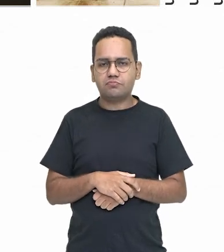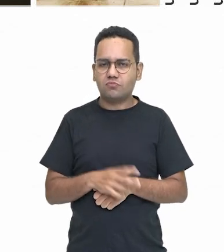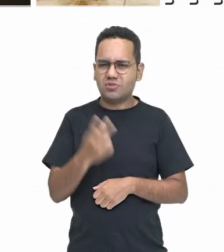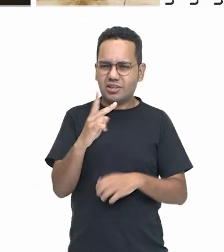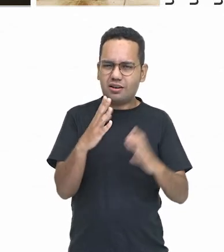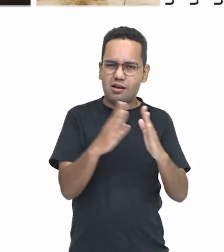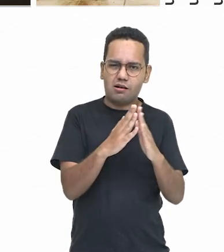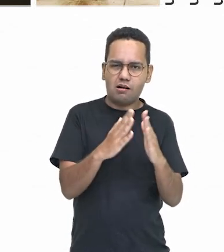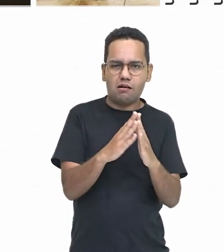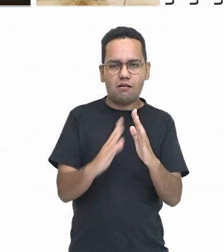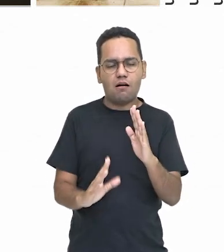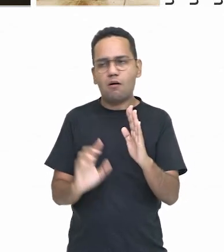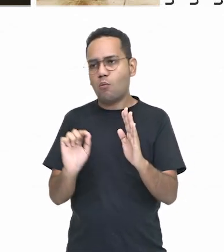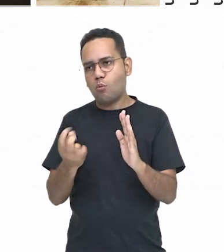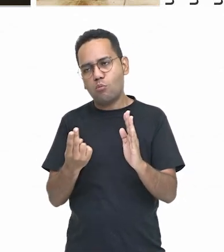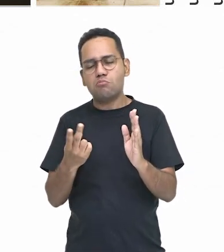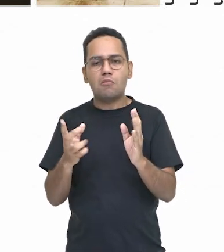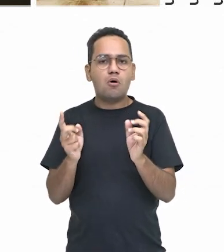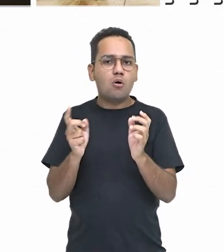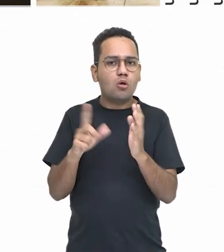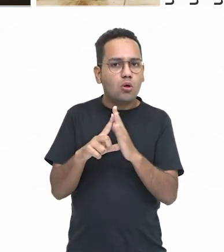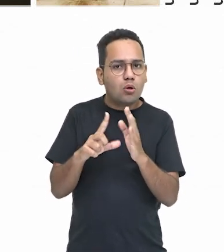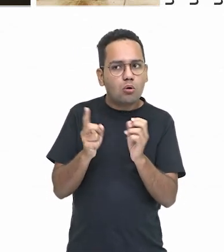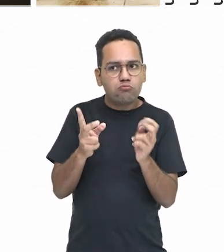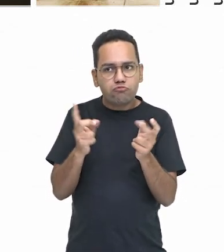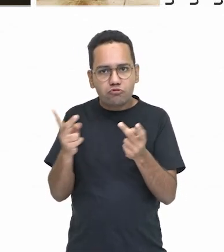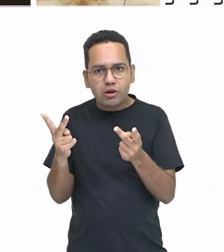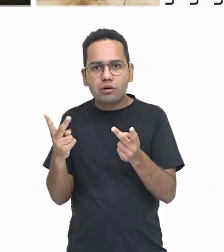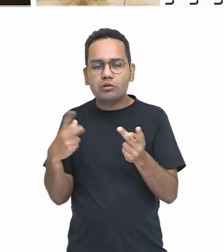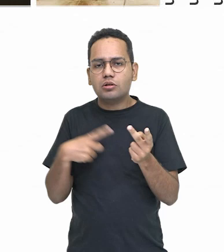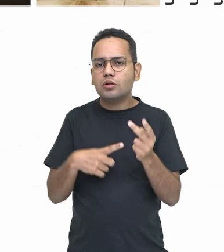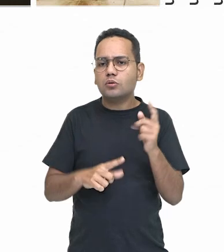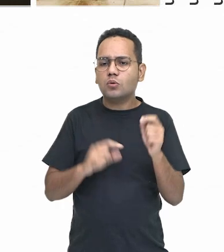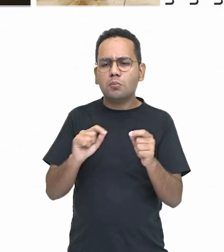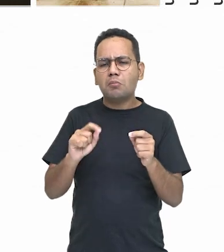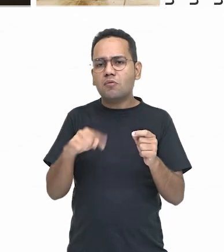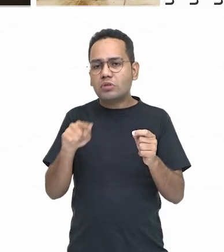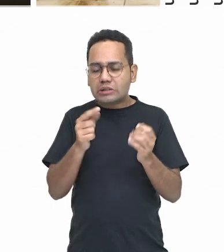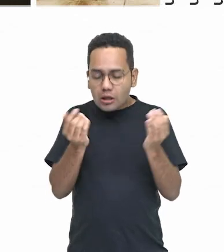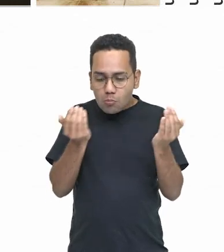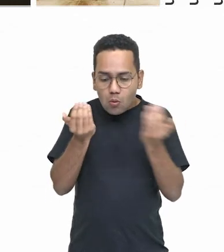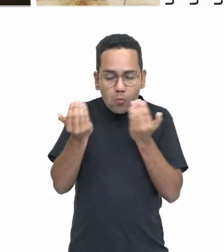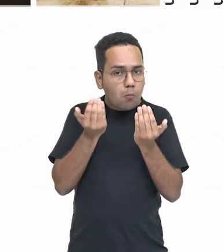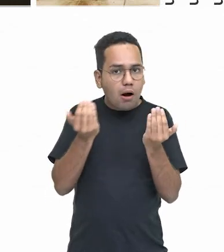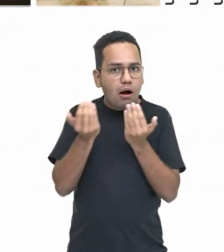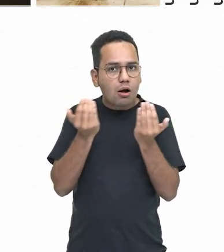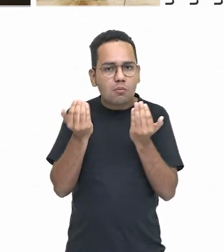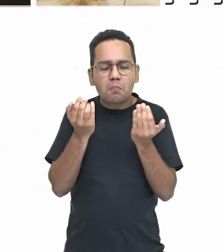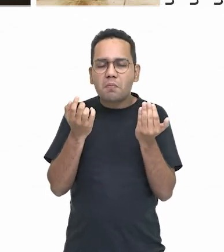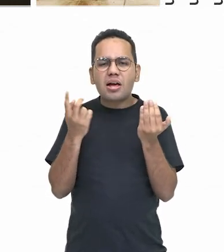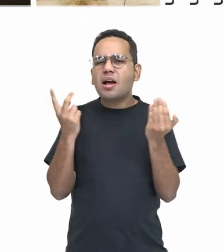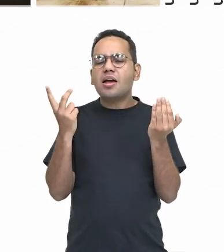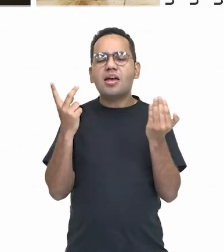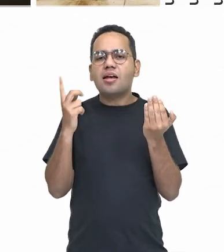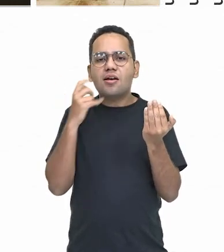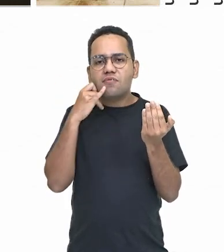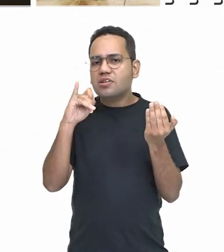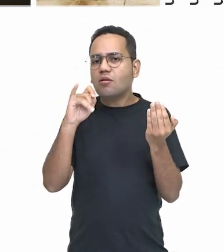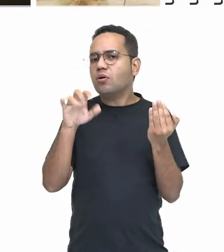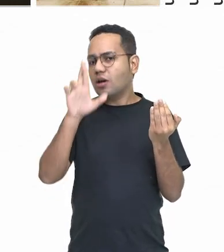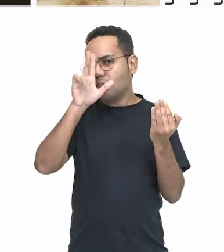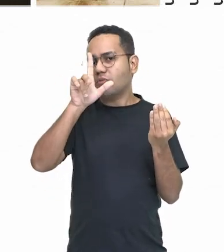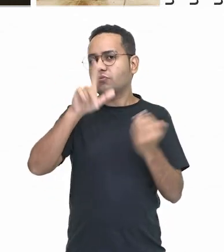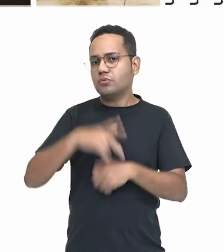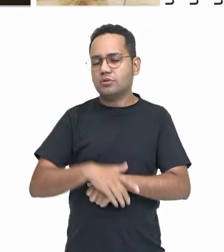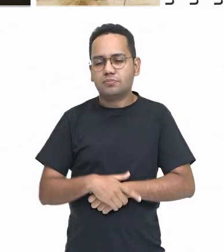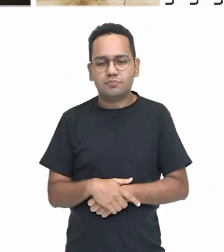comércio, certo? Para que você tenha um parâmetro, né? Para não ser enganado. Por exemplo, como é que eu sei realmente que eu estou